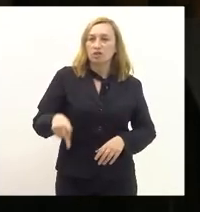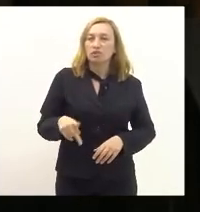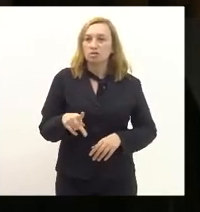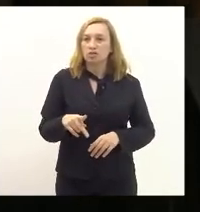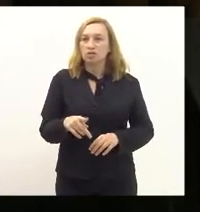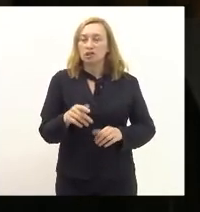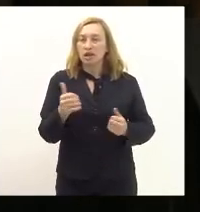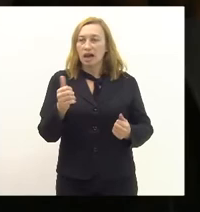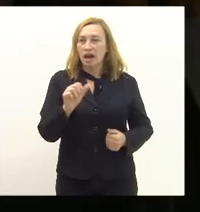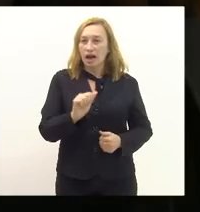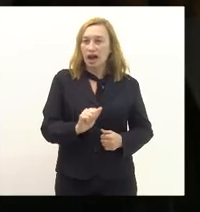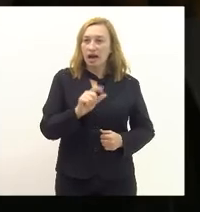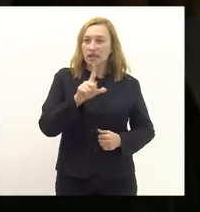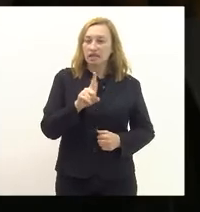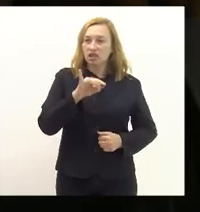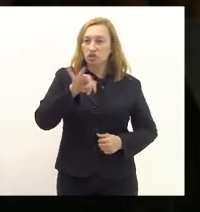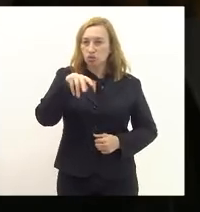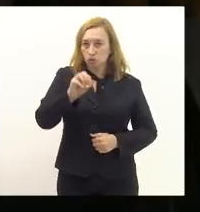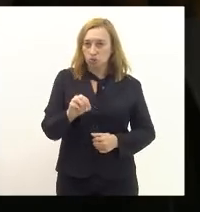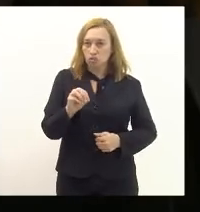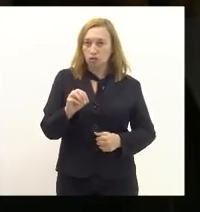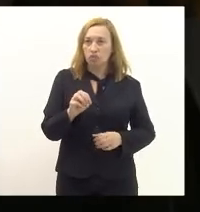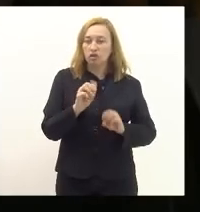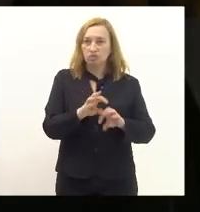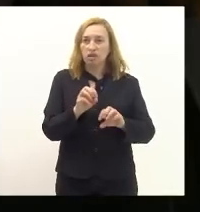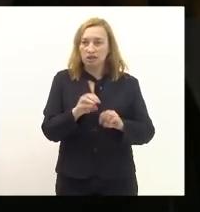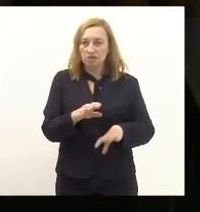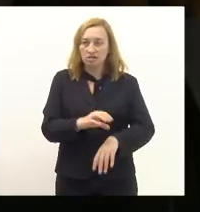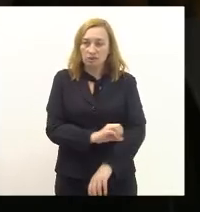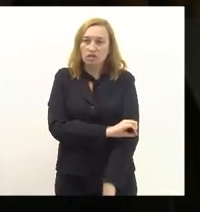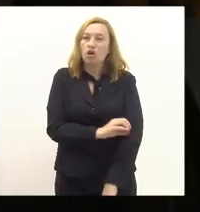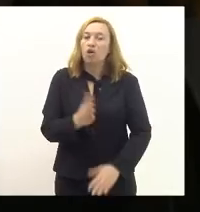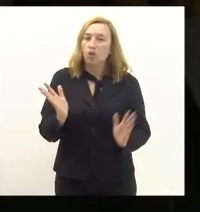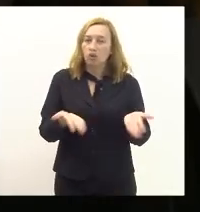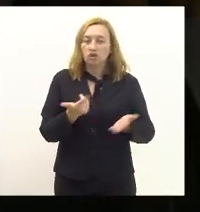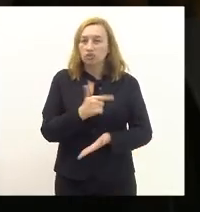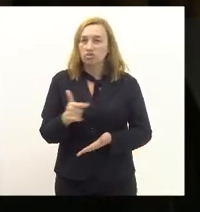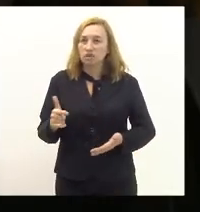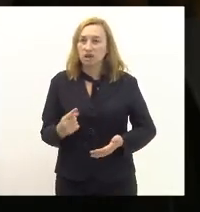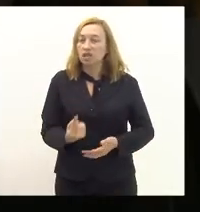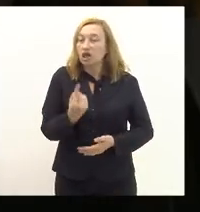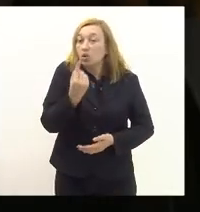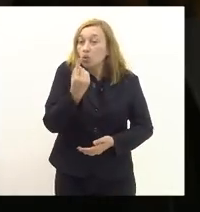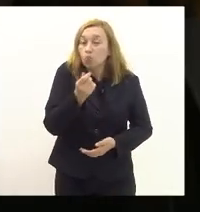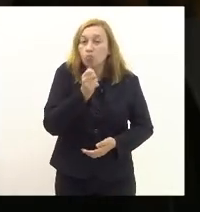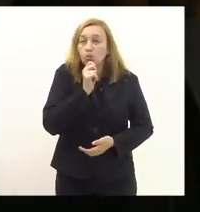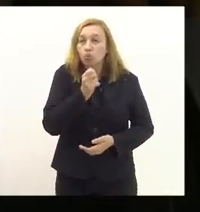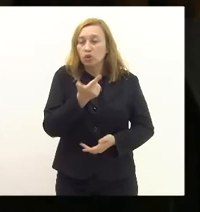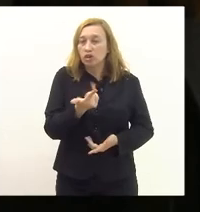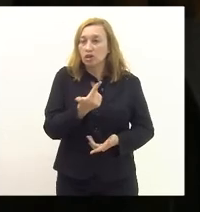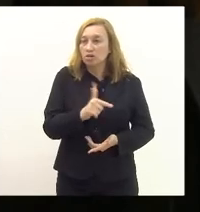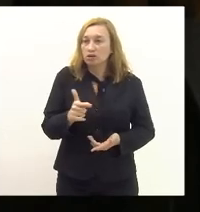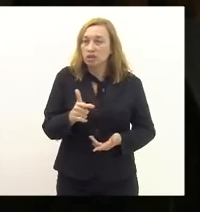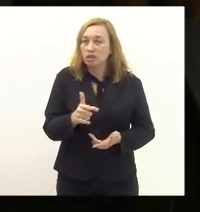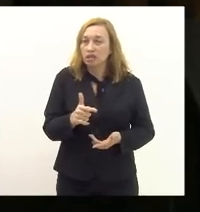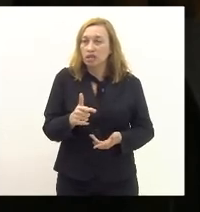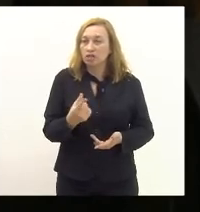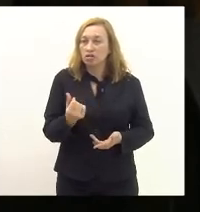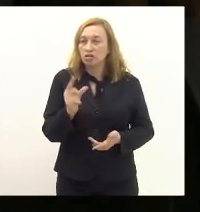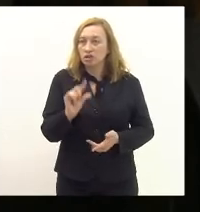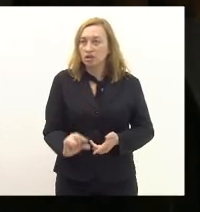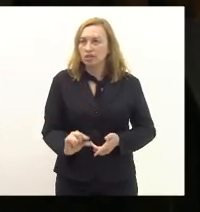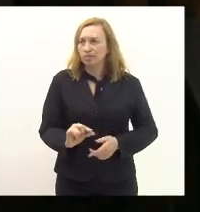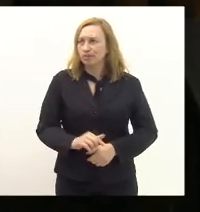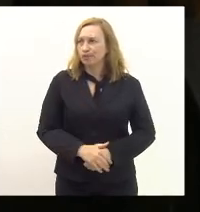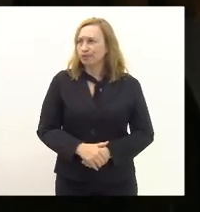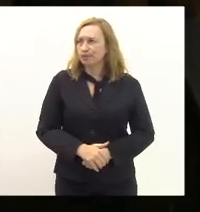que recebiam abaixo do piso. E hoje não há nenhuma categoria na educação municipal que recebe abaixo do piso.